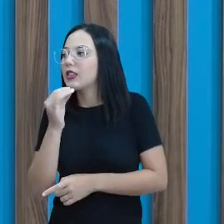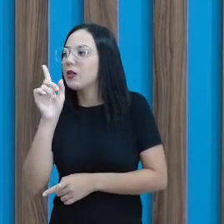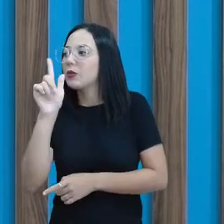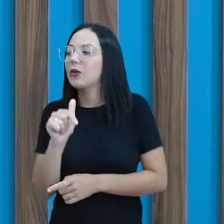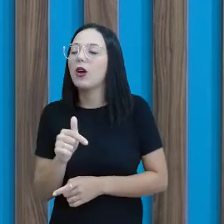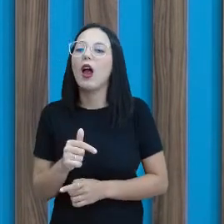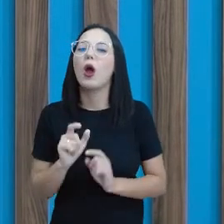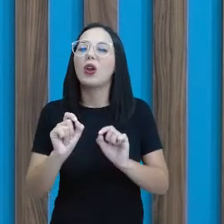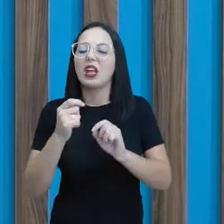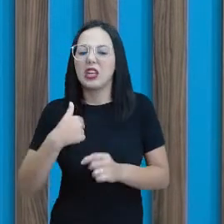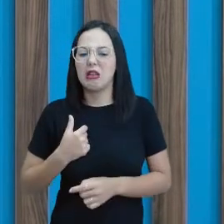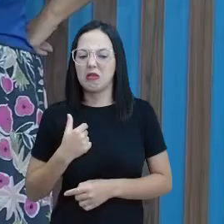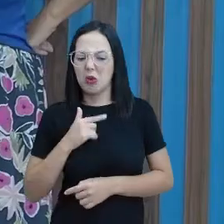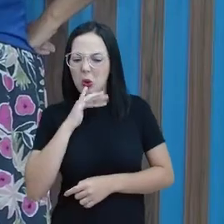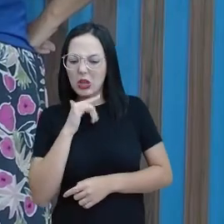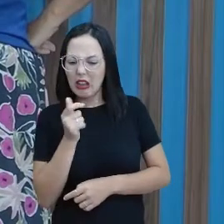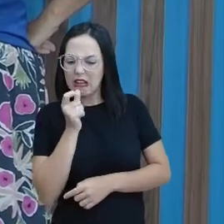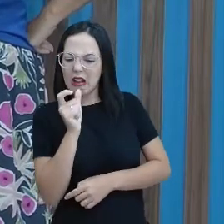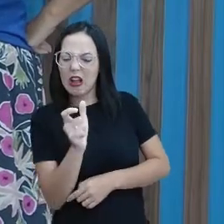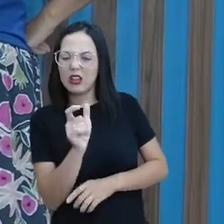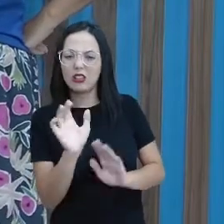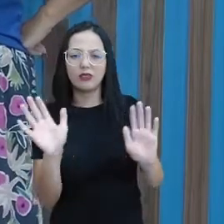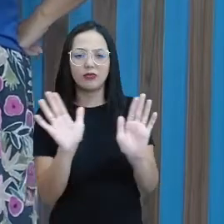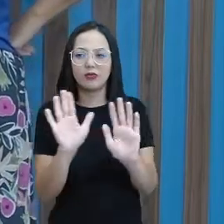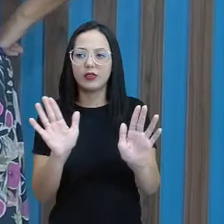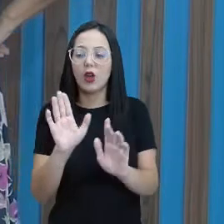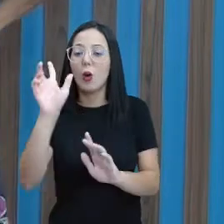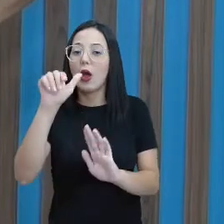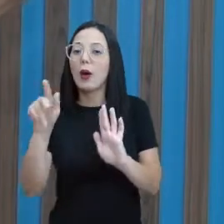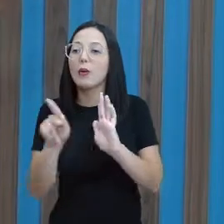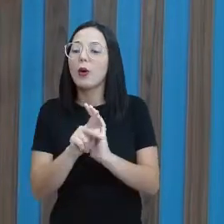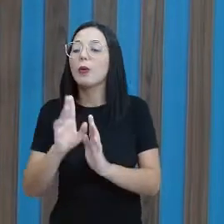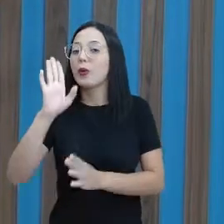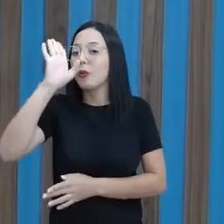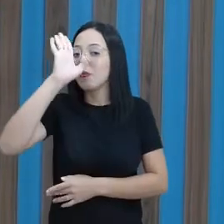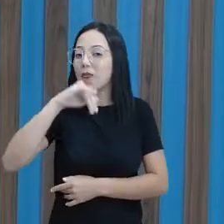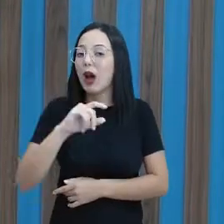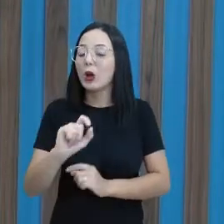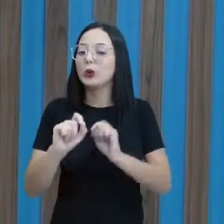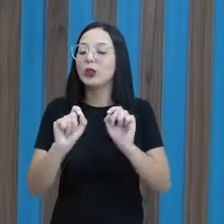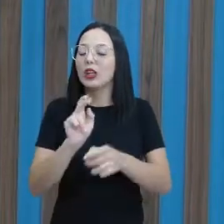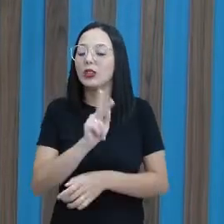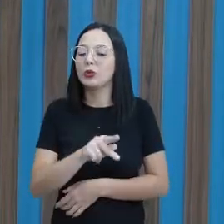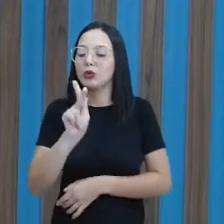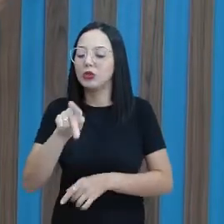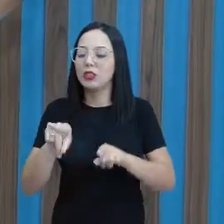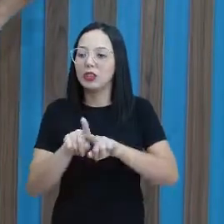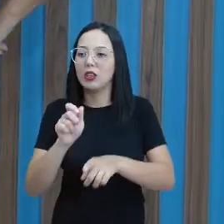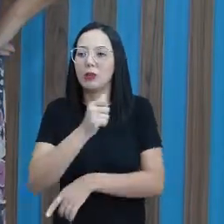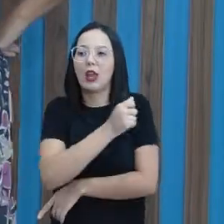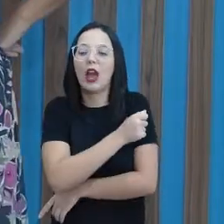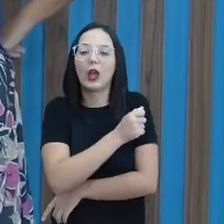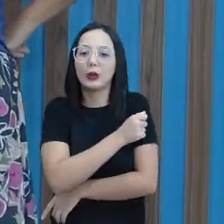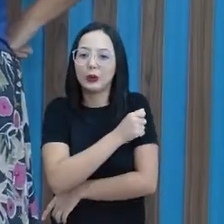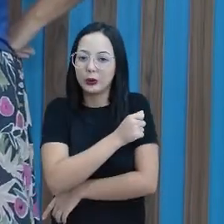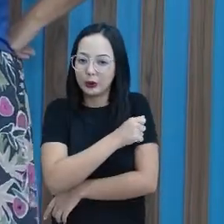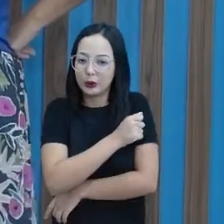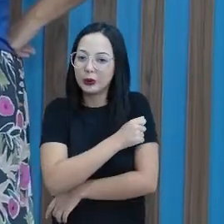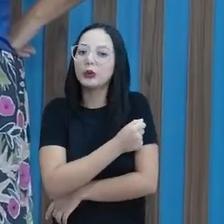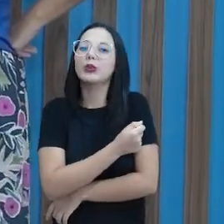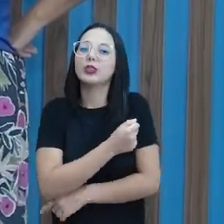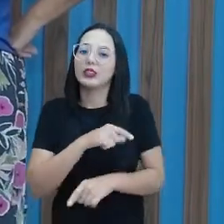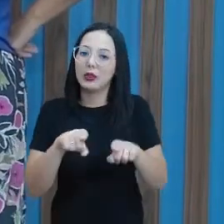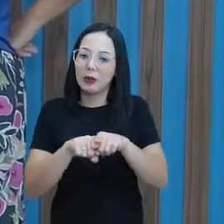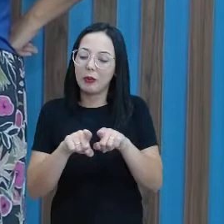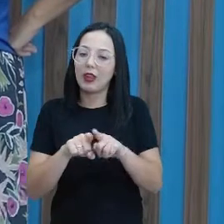Eu já escutei isso. Eu acho que esse é o mal dos professores e alunos de letras, né? A gente se apega à